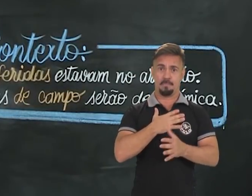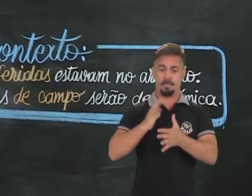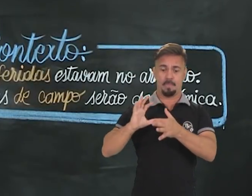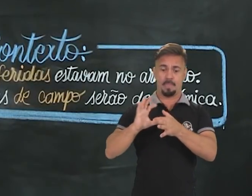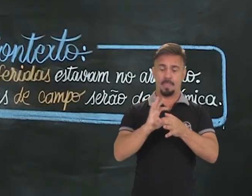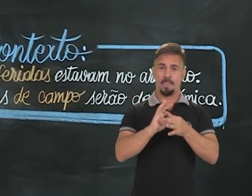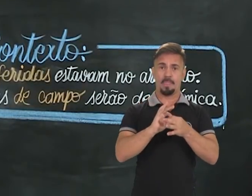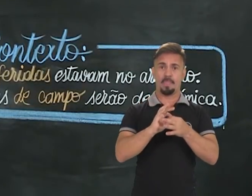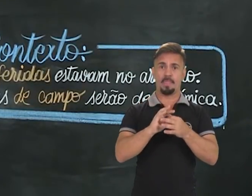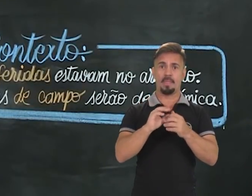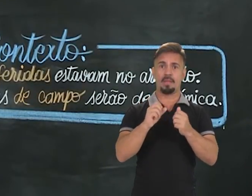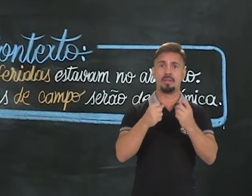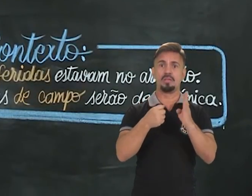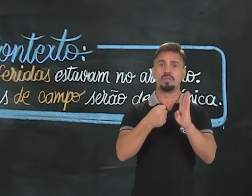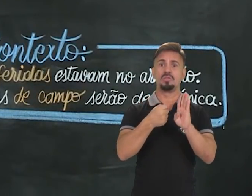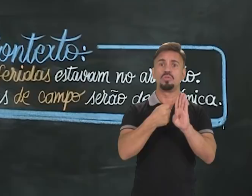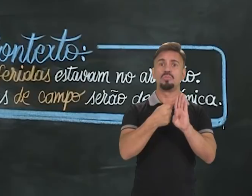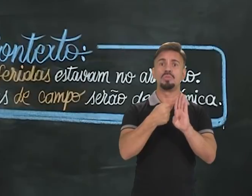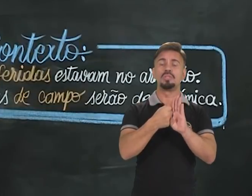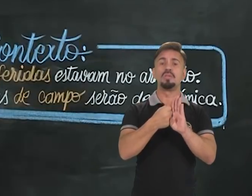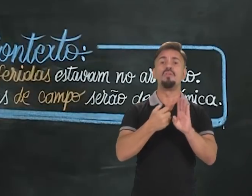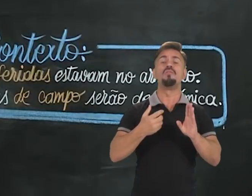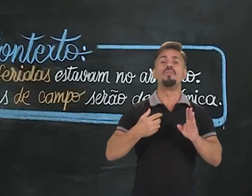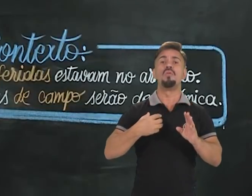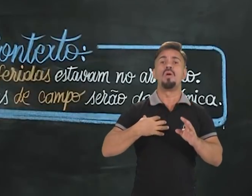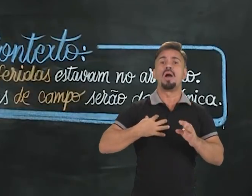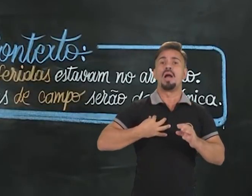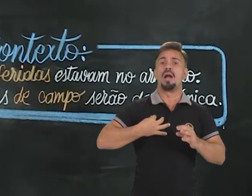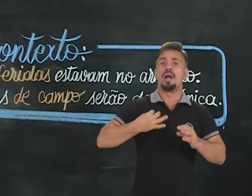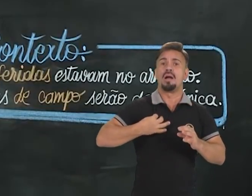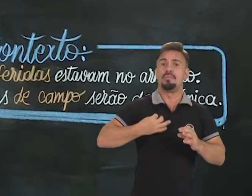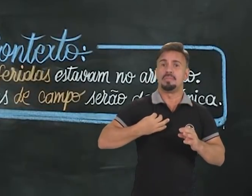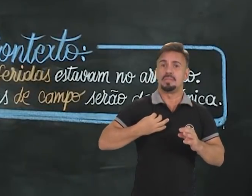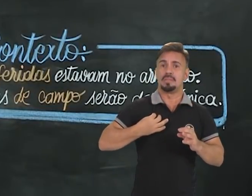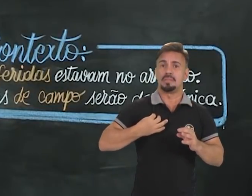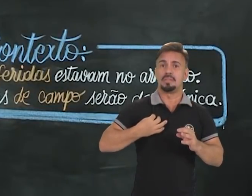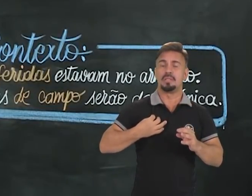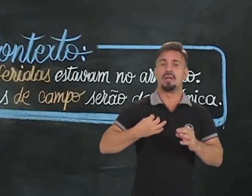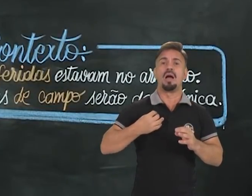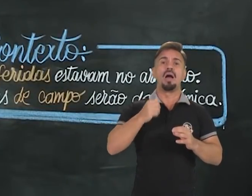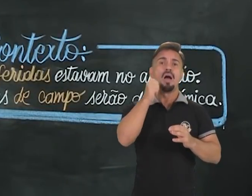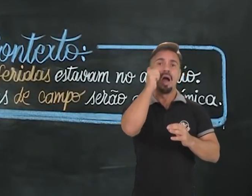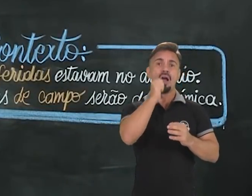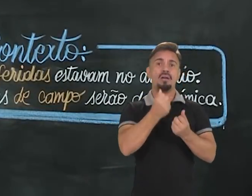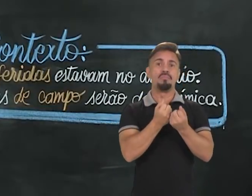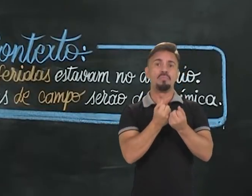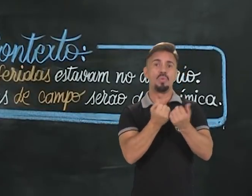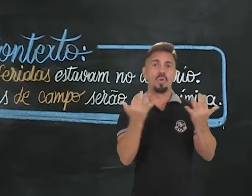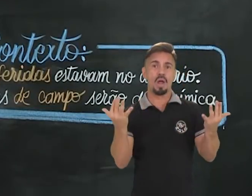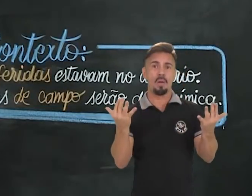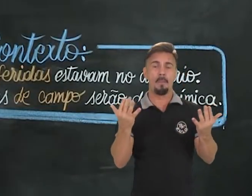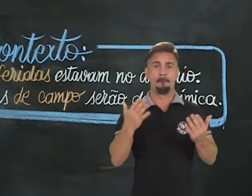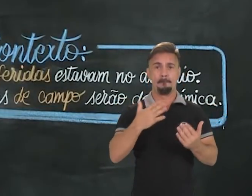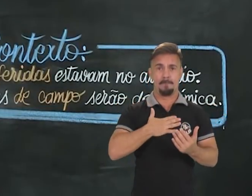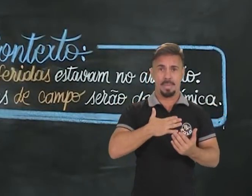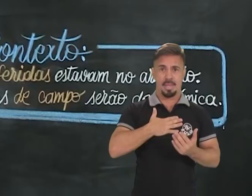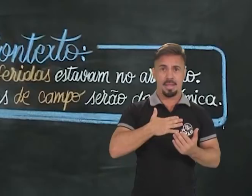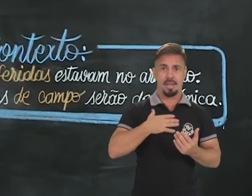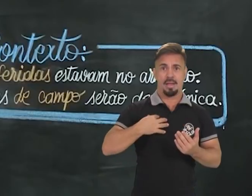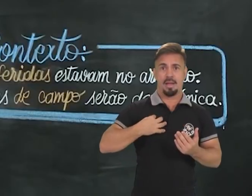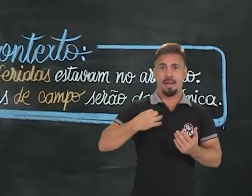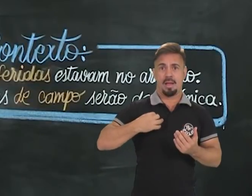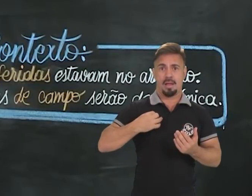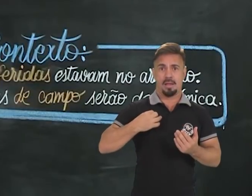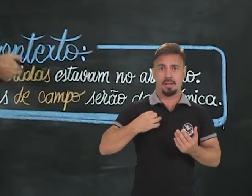relacionado ao substantivo camisas. Por isso que ele está no feminino, por isso que ele está no plural. Minhas